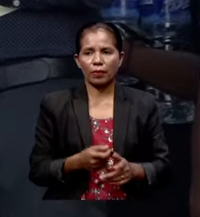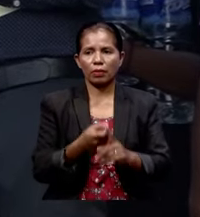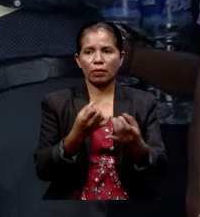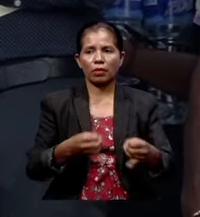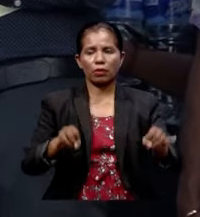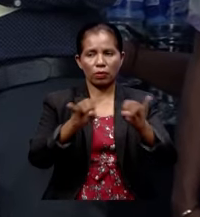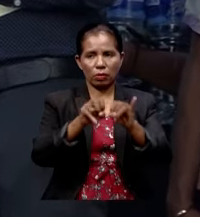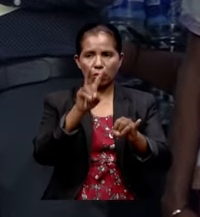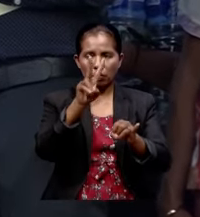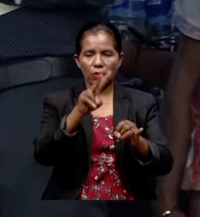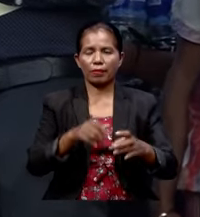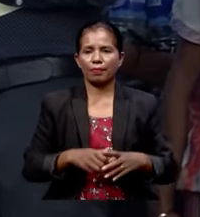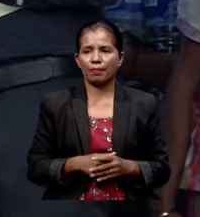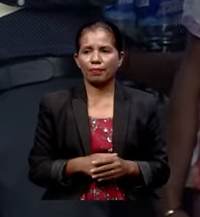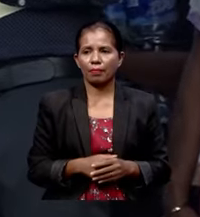instituição roa